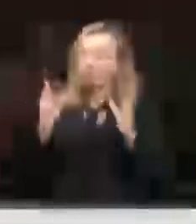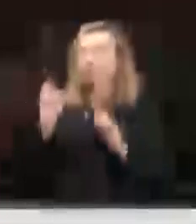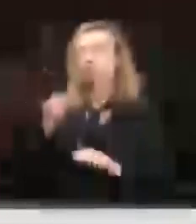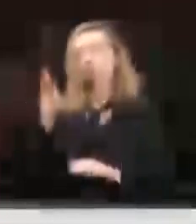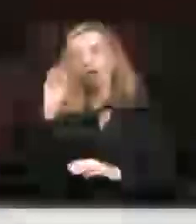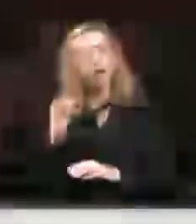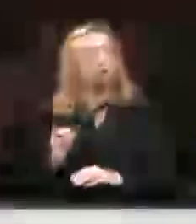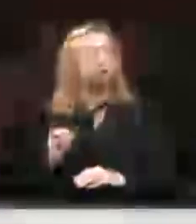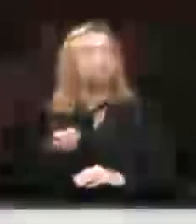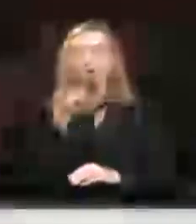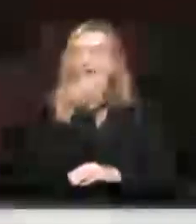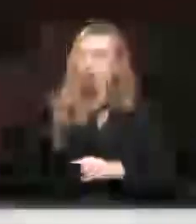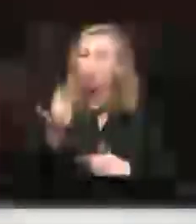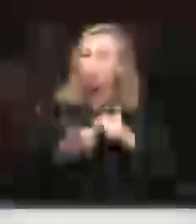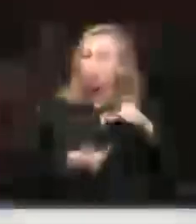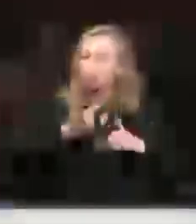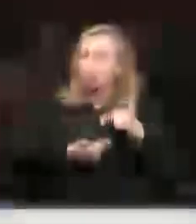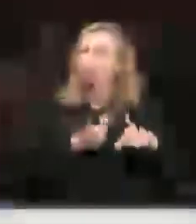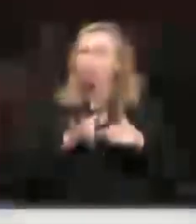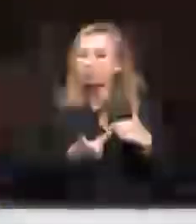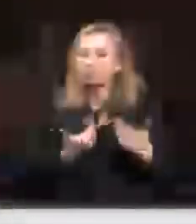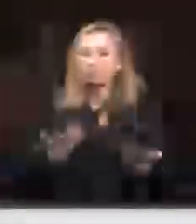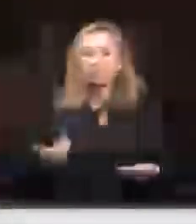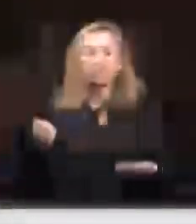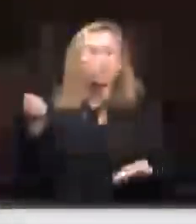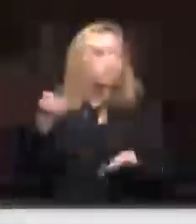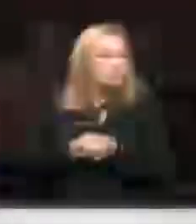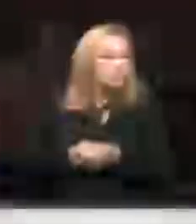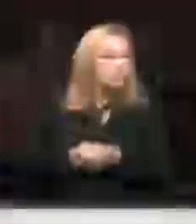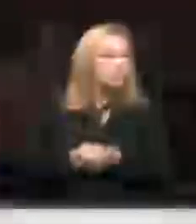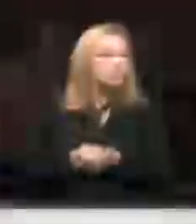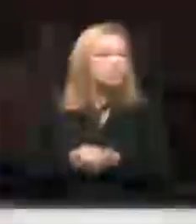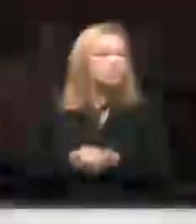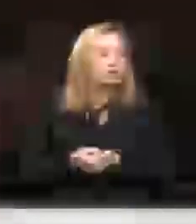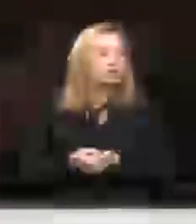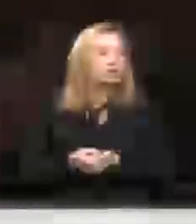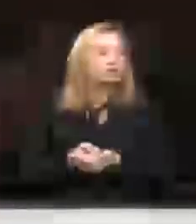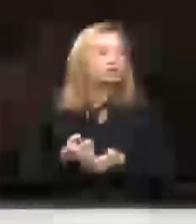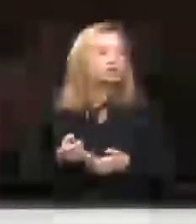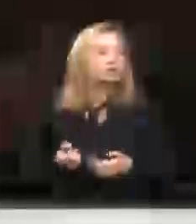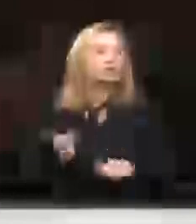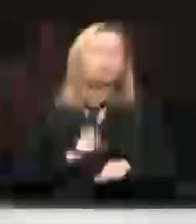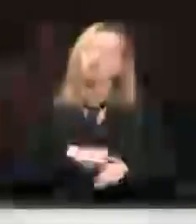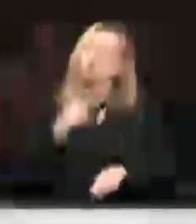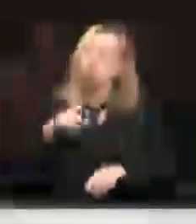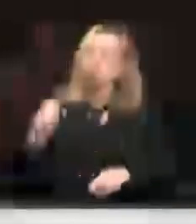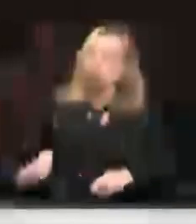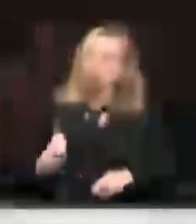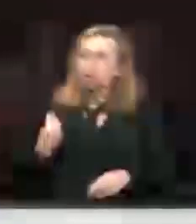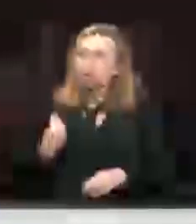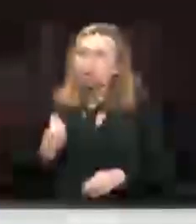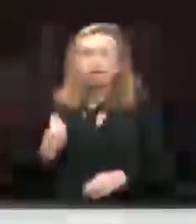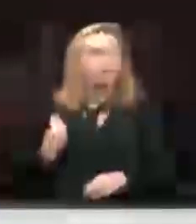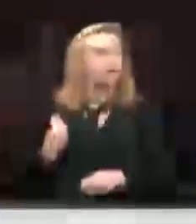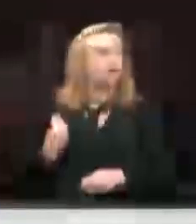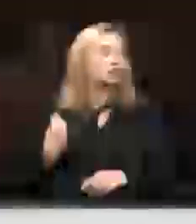boa luta que cumpriu. É uma etapa que ele cumpre na vida dele, mas seguramente o Eduardo estará